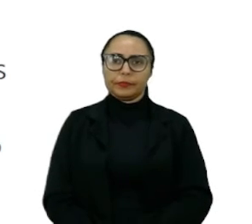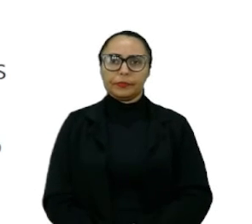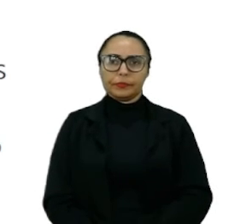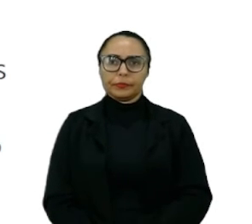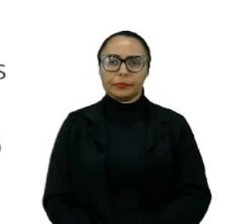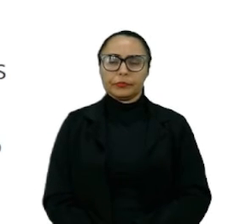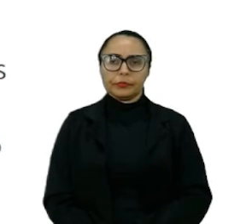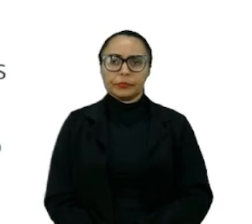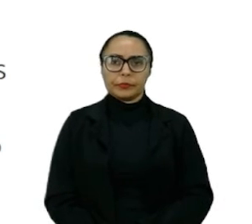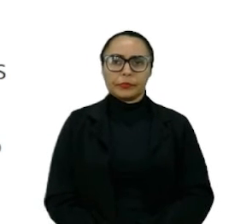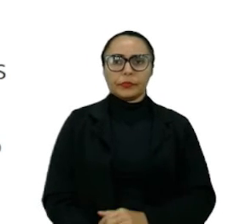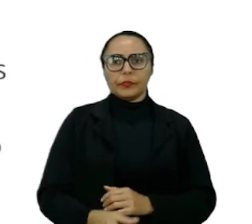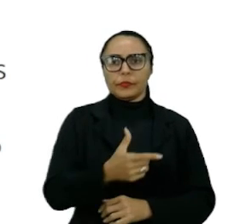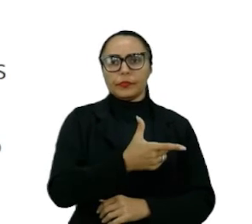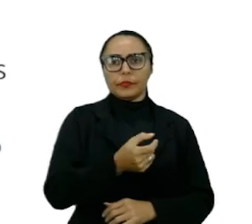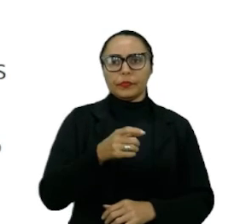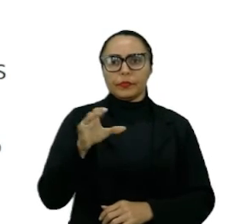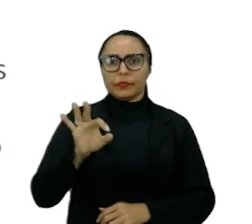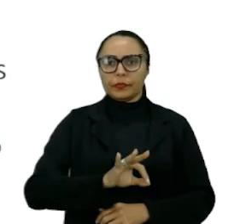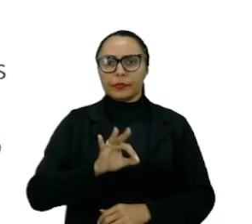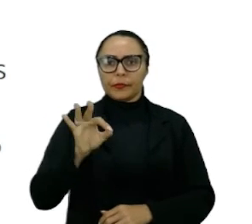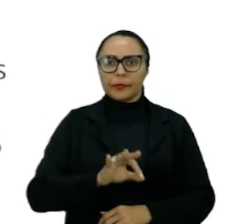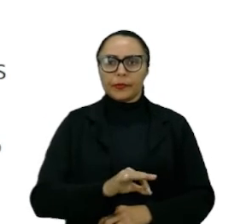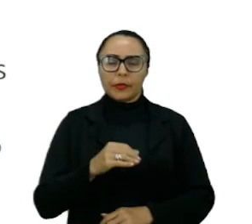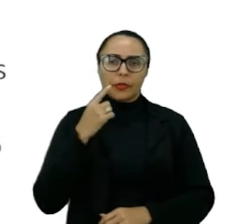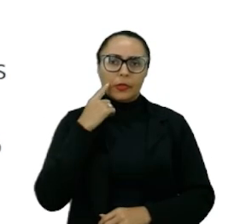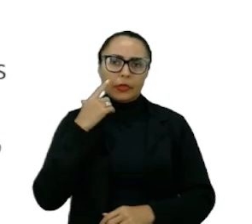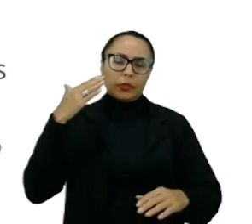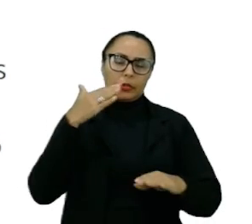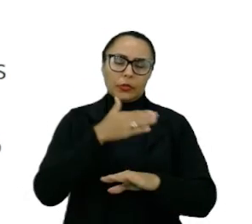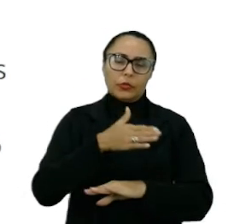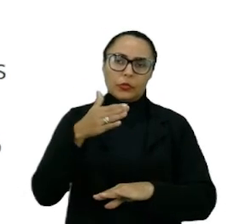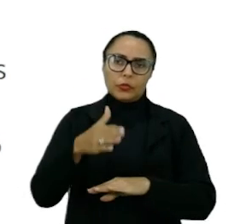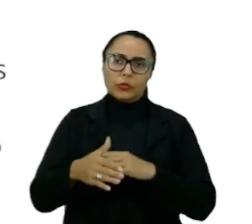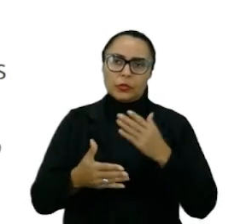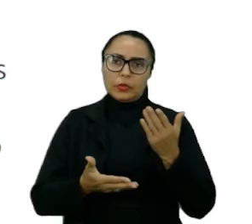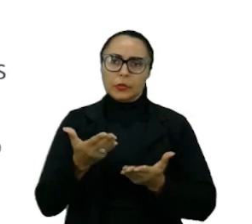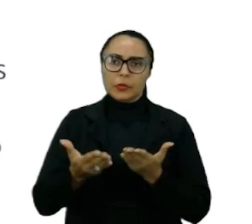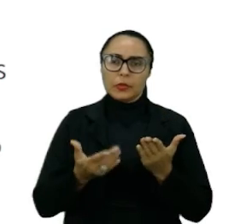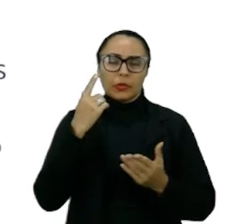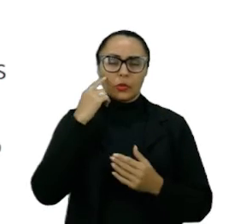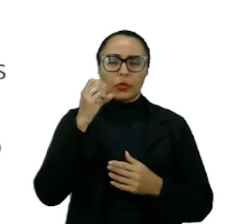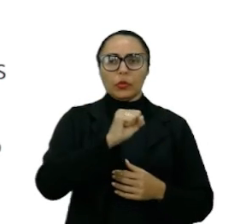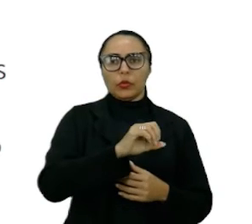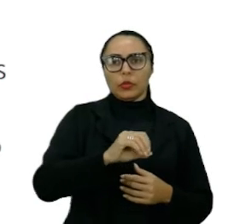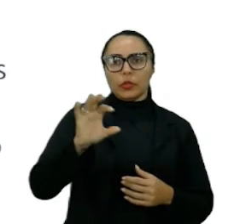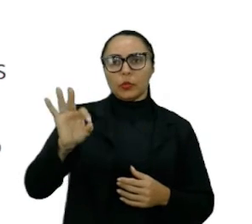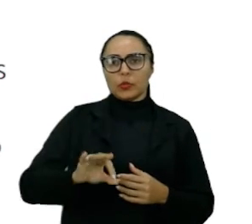20% dos defeitos em produtos ou serviços resultam em 80% dos problemas.